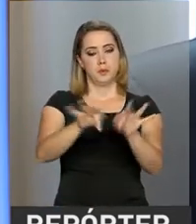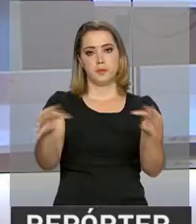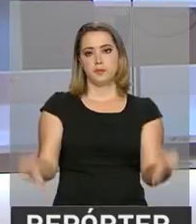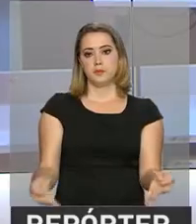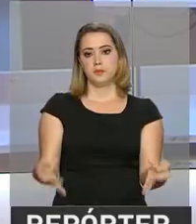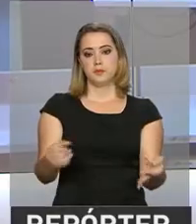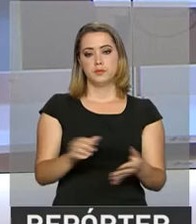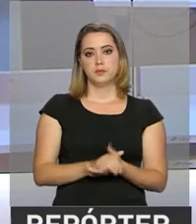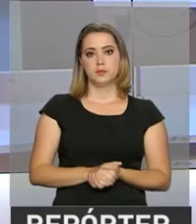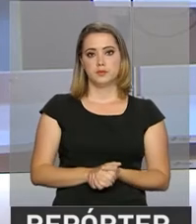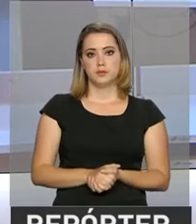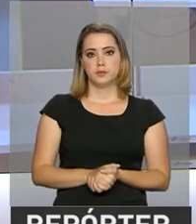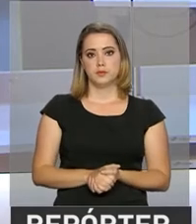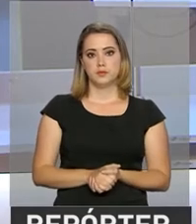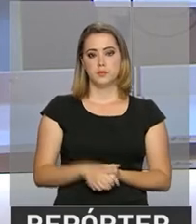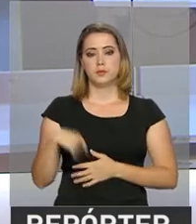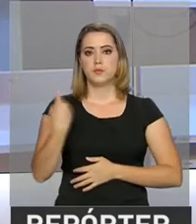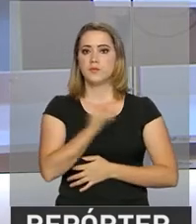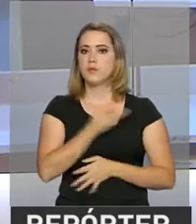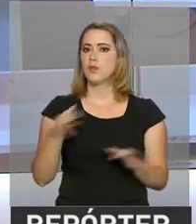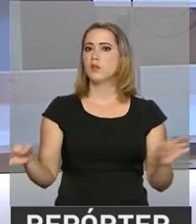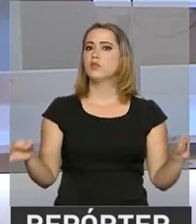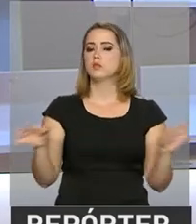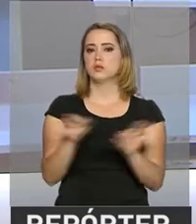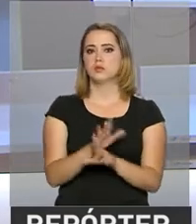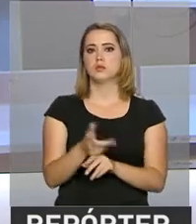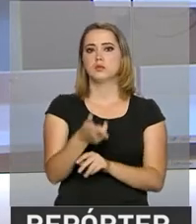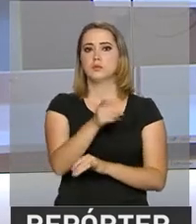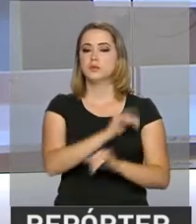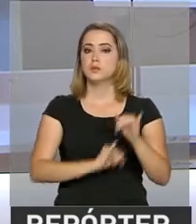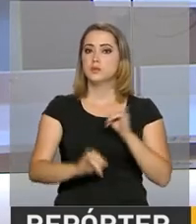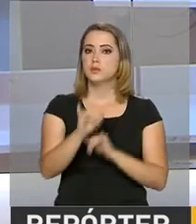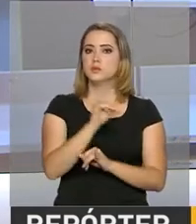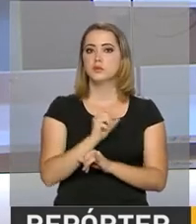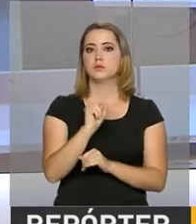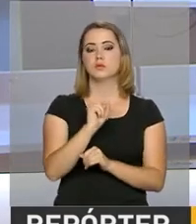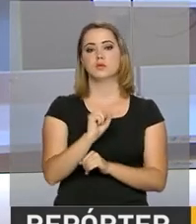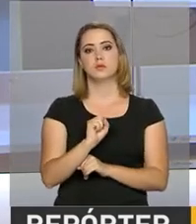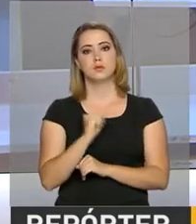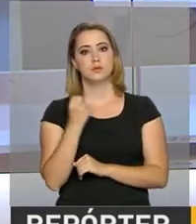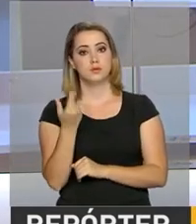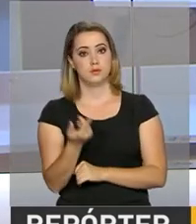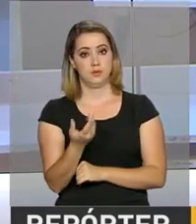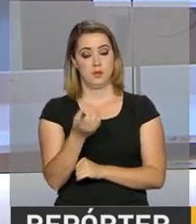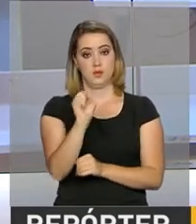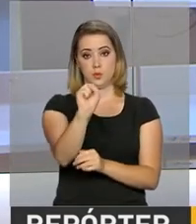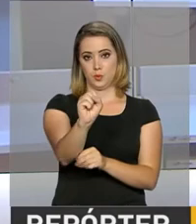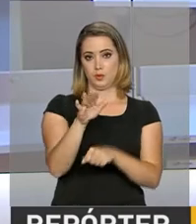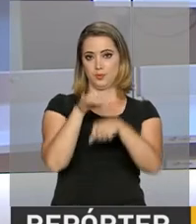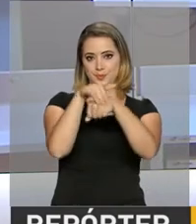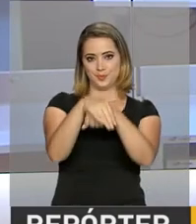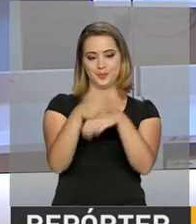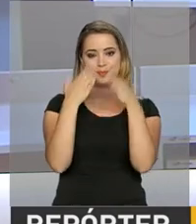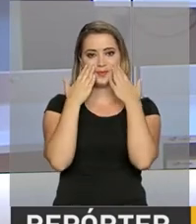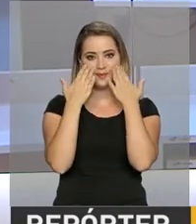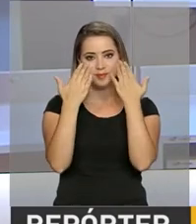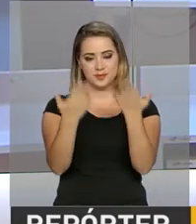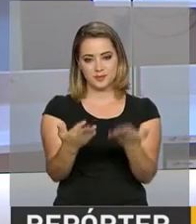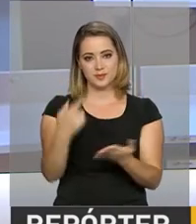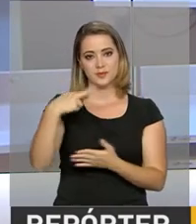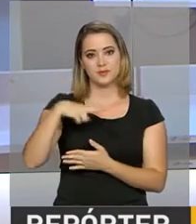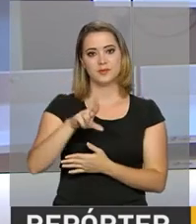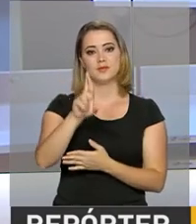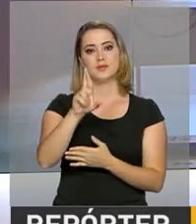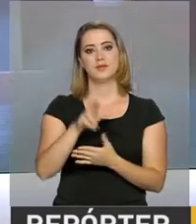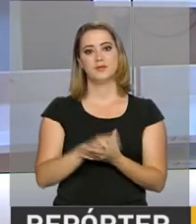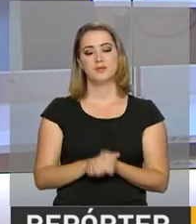simplificada. Nós ficamos por aqui, mas podemos voltar a qualquer momento com outras informações ou então às 8 da noite na próxima edição